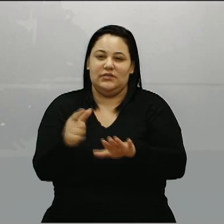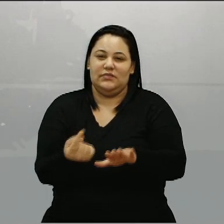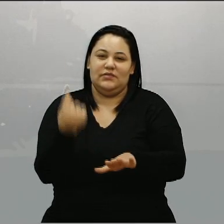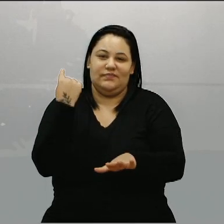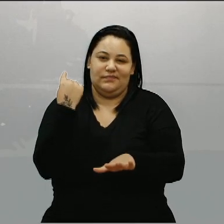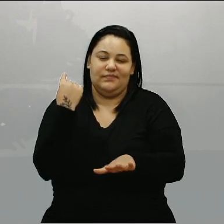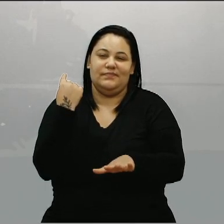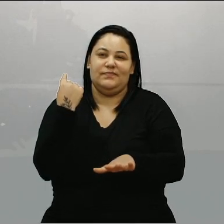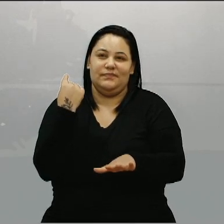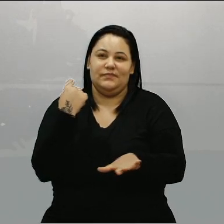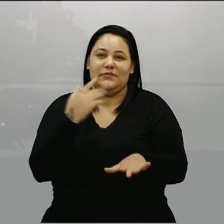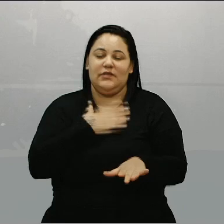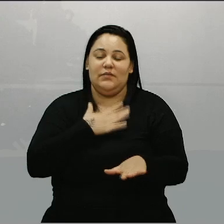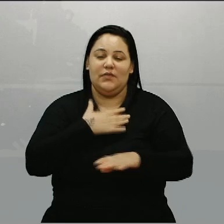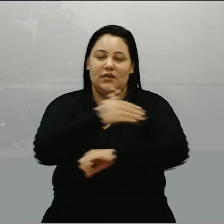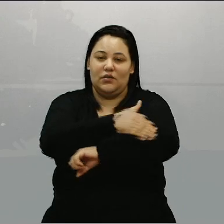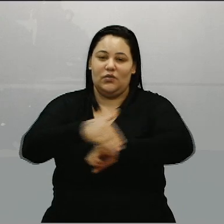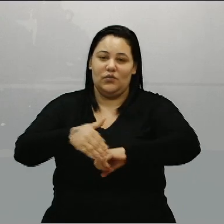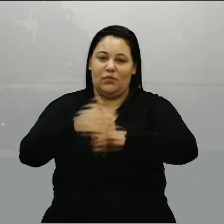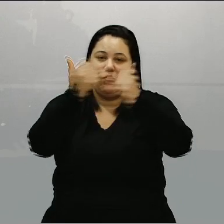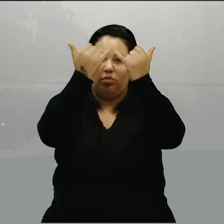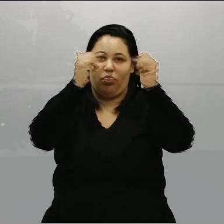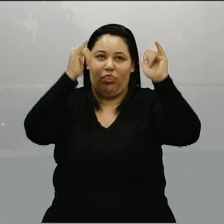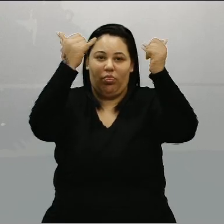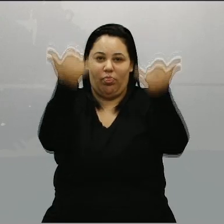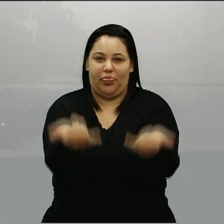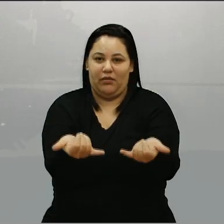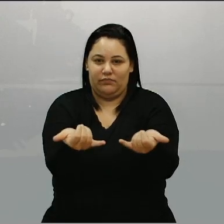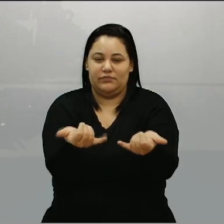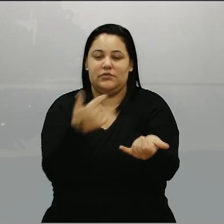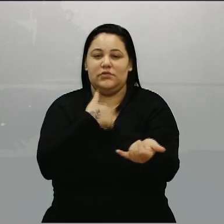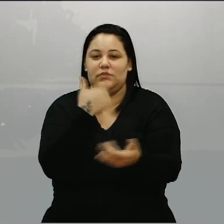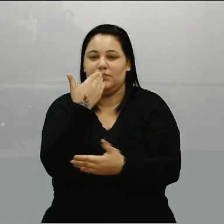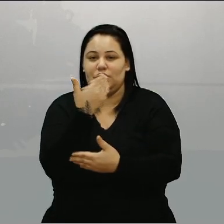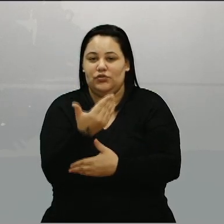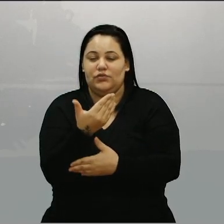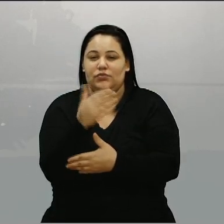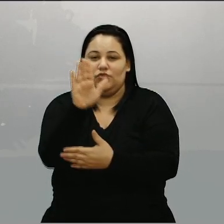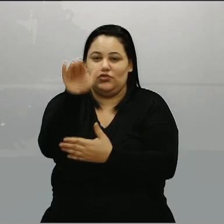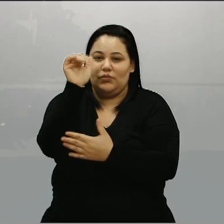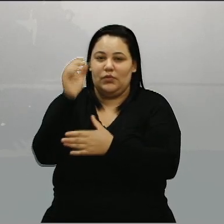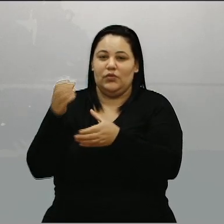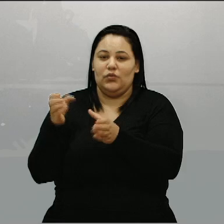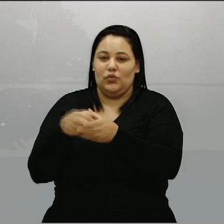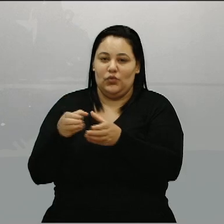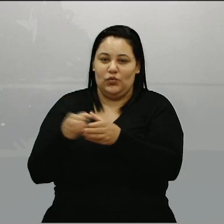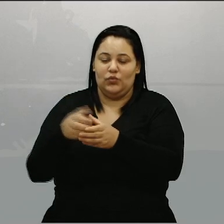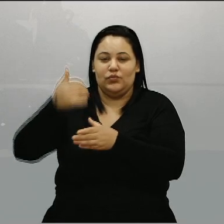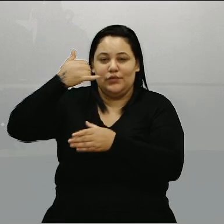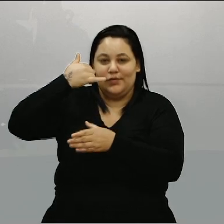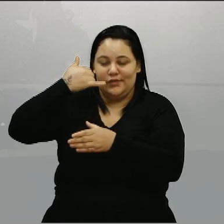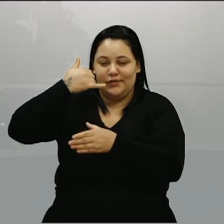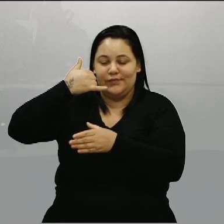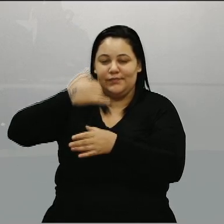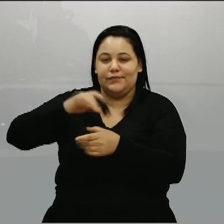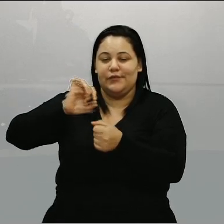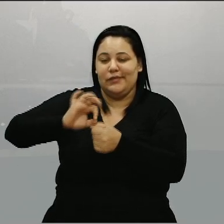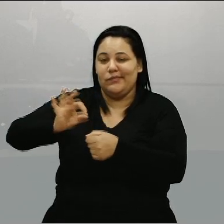atrás, na minha rua, caiu os fios. Solicitamos as equipes de telefonia